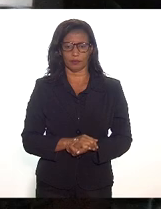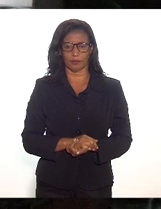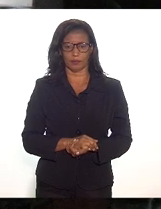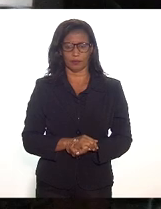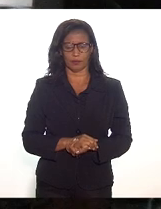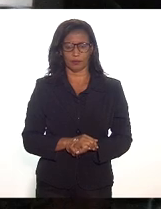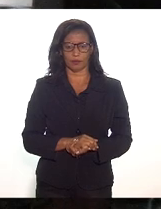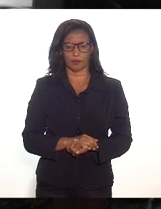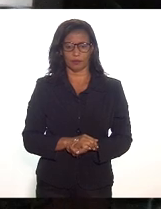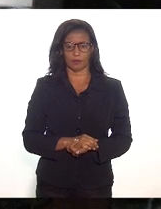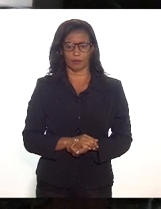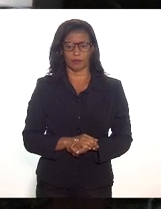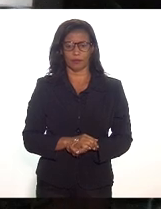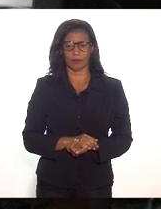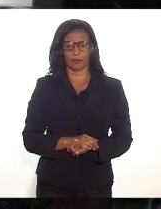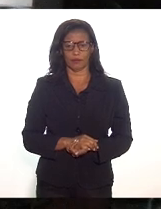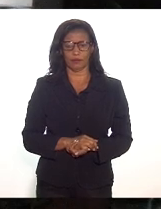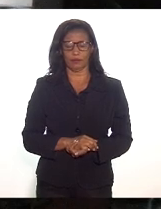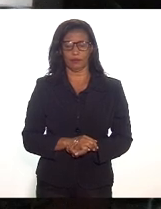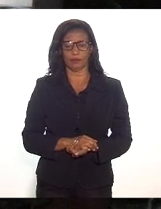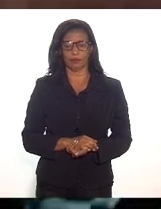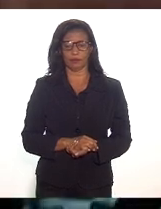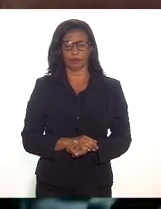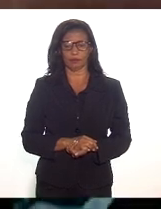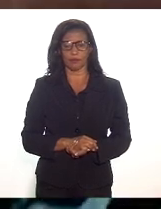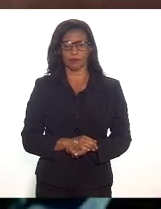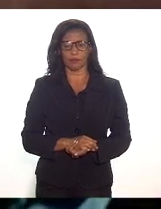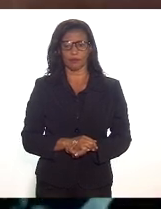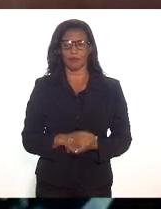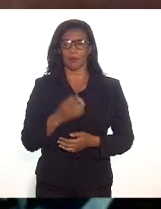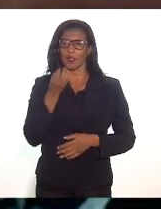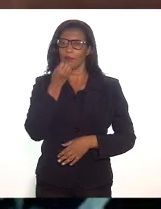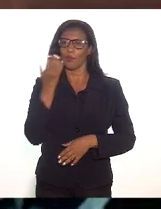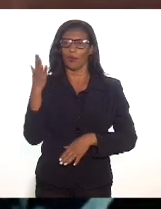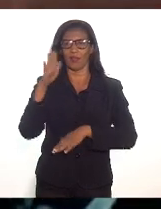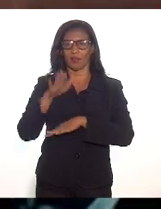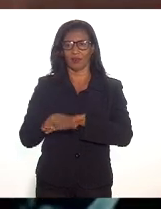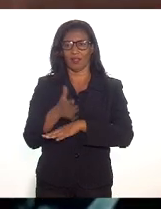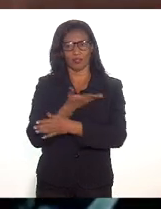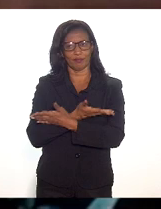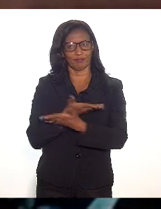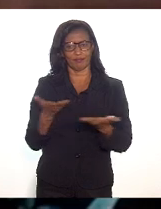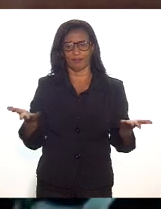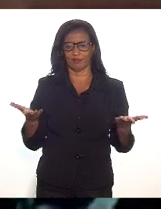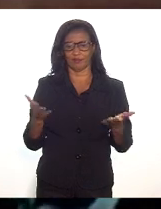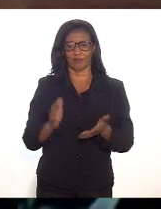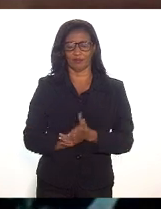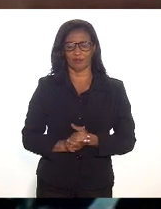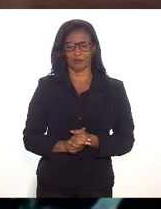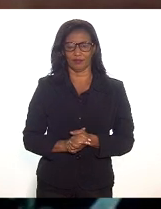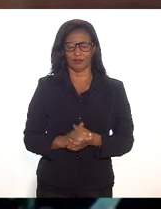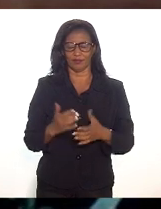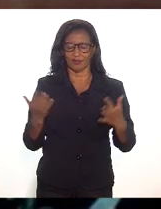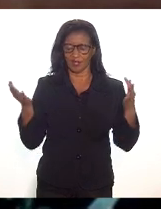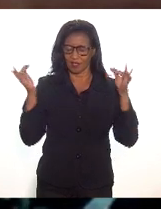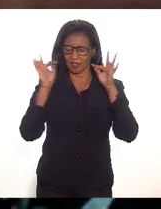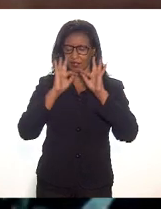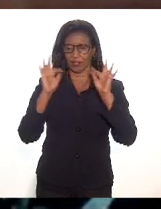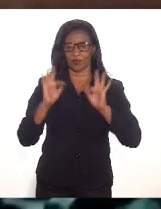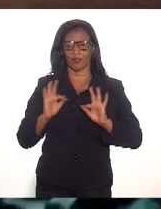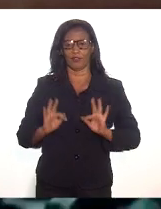Obrigada, eu ia procurar aqui. Obrigada, Flávio. Gente, boa tarde a todos e todas. A gente está realmente muito feliz,